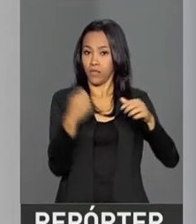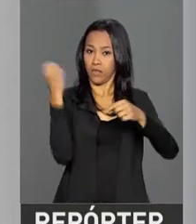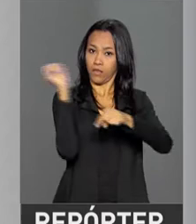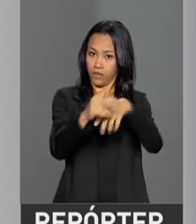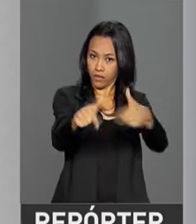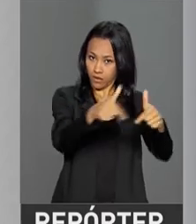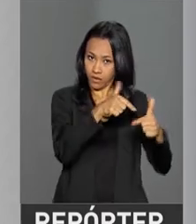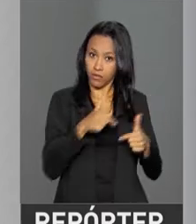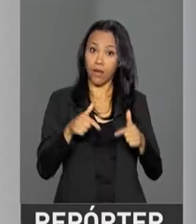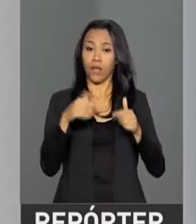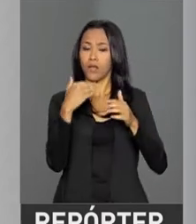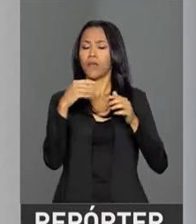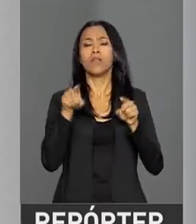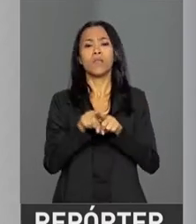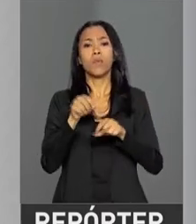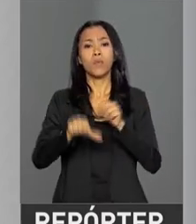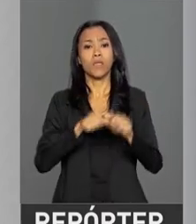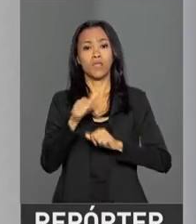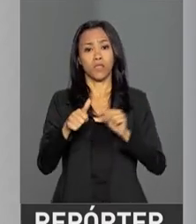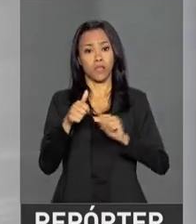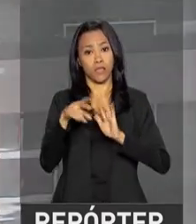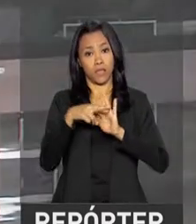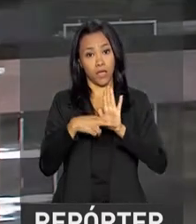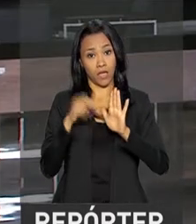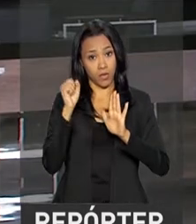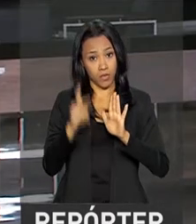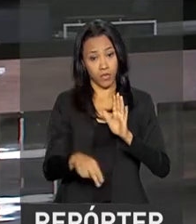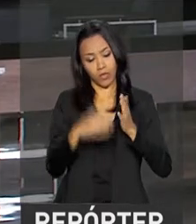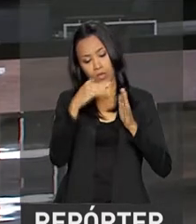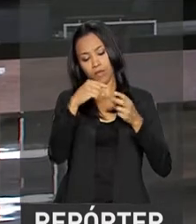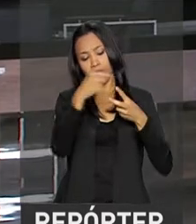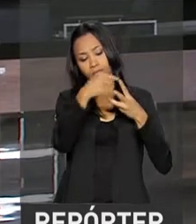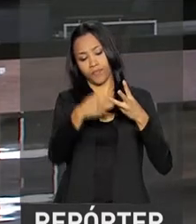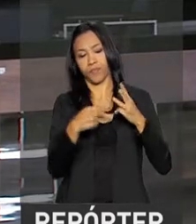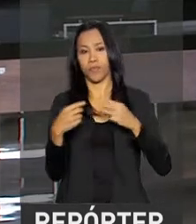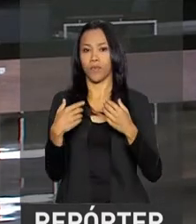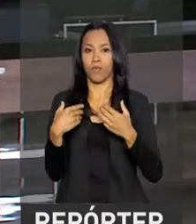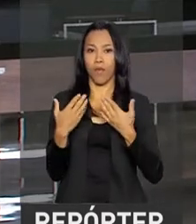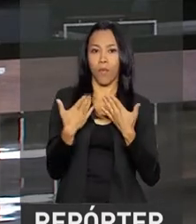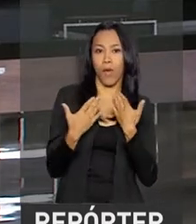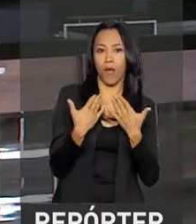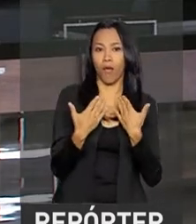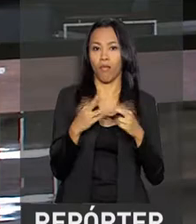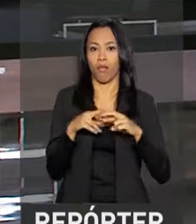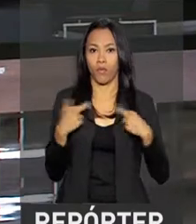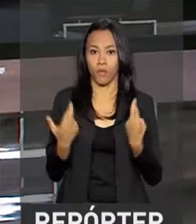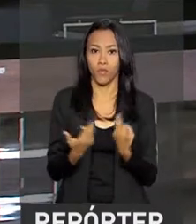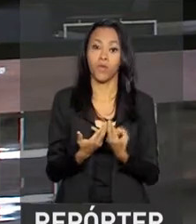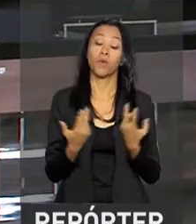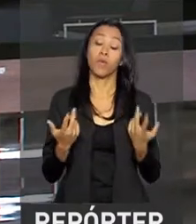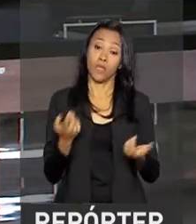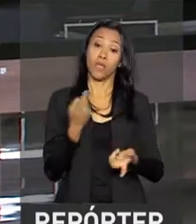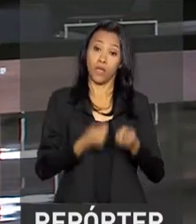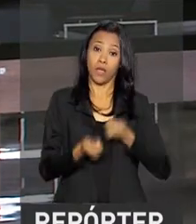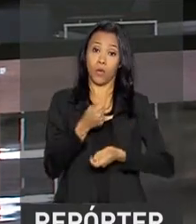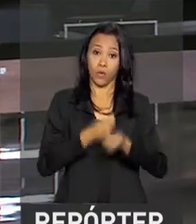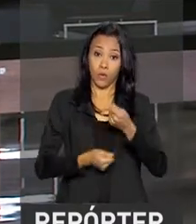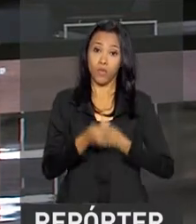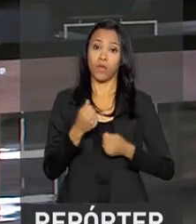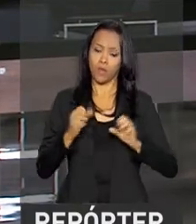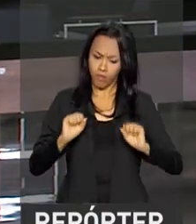após o encontro o ministro moreira franco afirmou que a economia está respondendo às medidas tomadas pelo governo